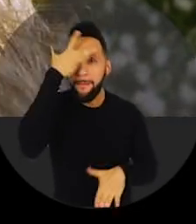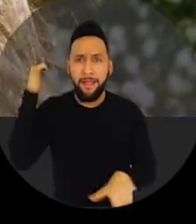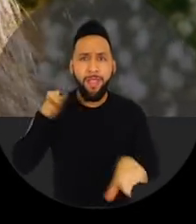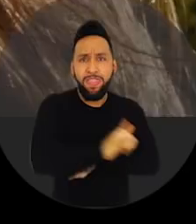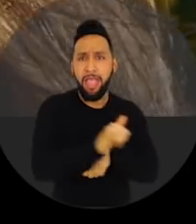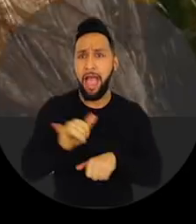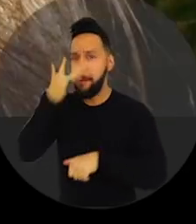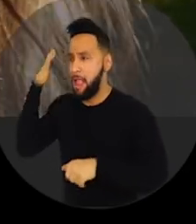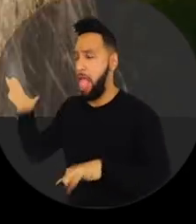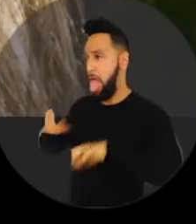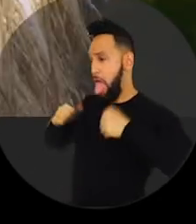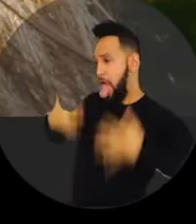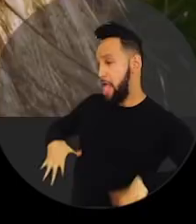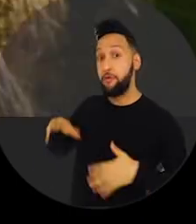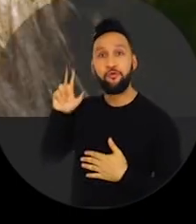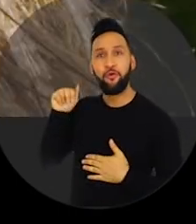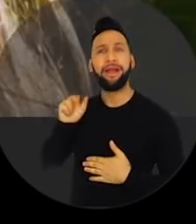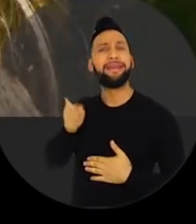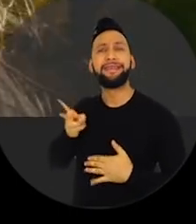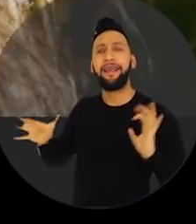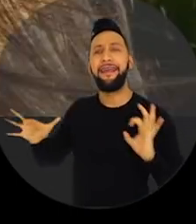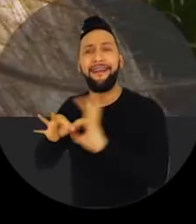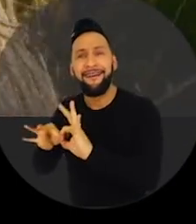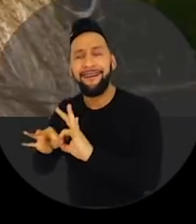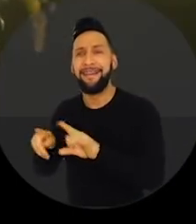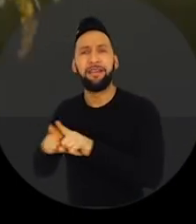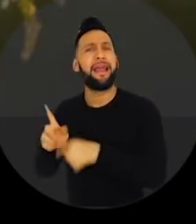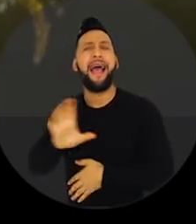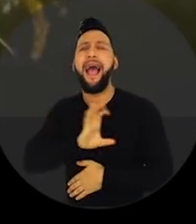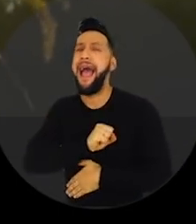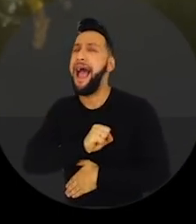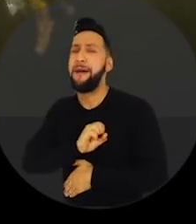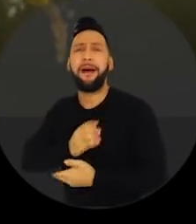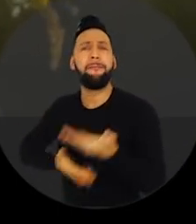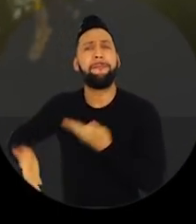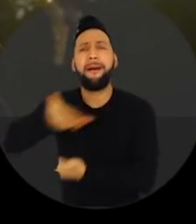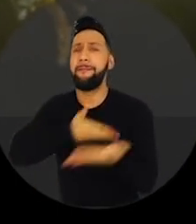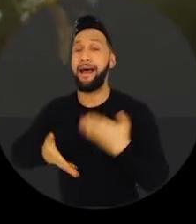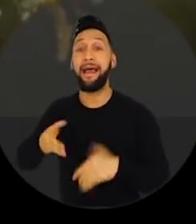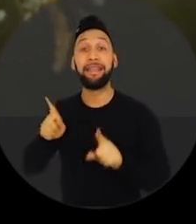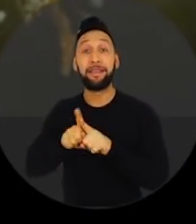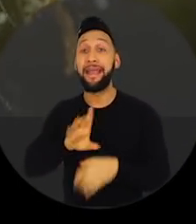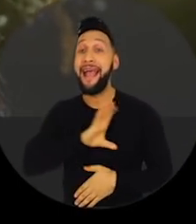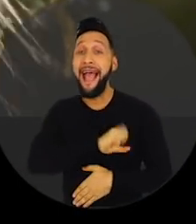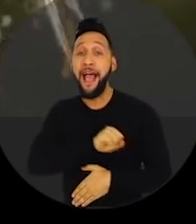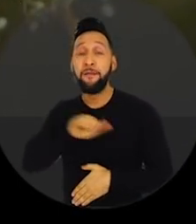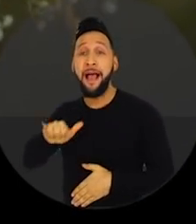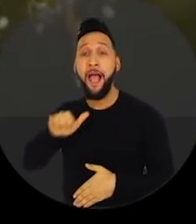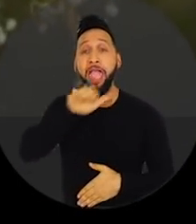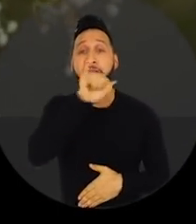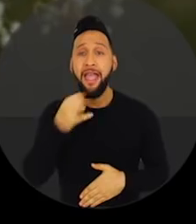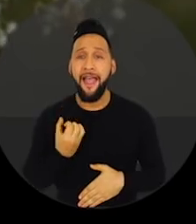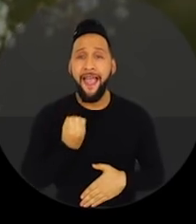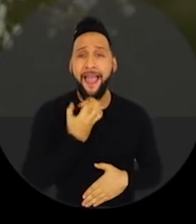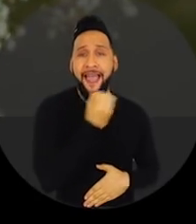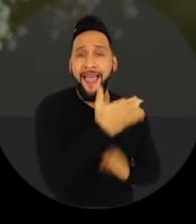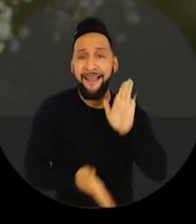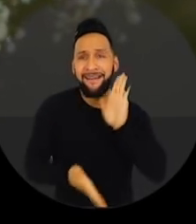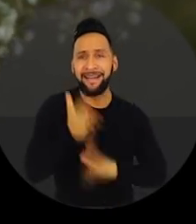mão. E prestativo como ele, olha, nunca vi. E viajar, então. Melhor parceiro que você pode